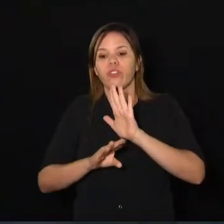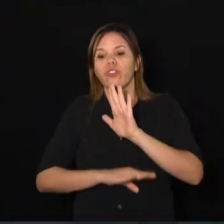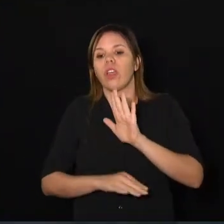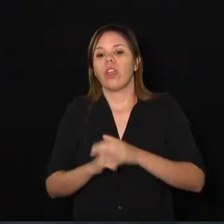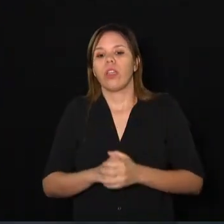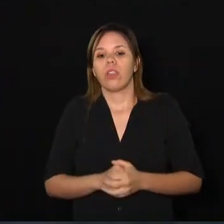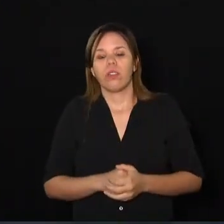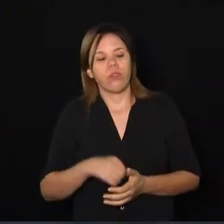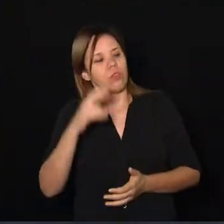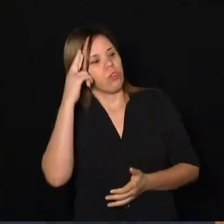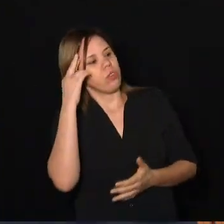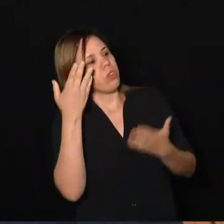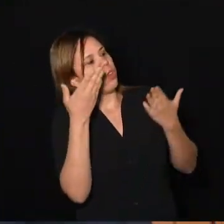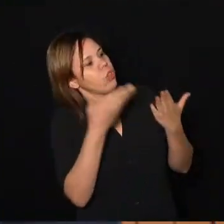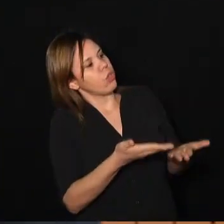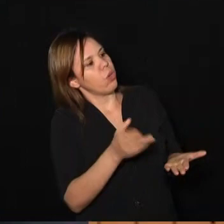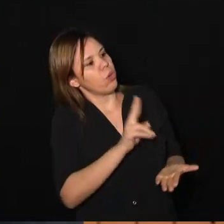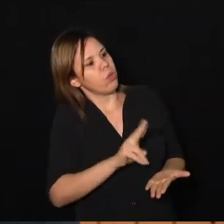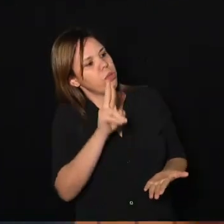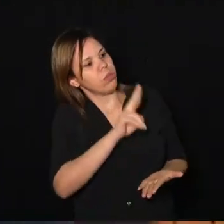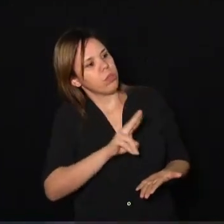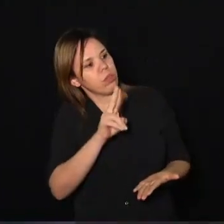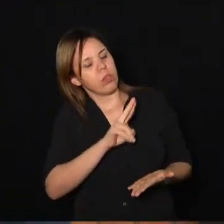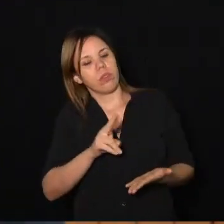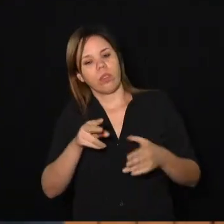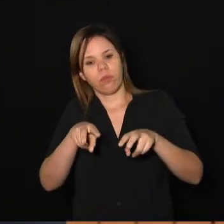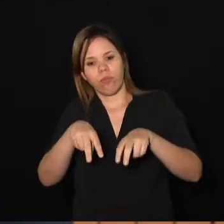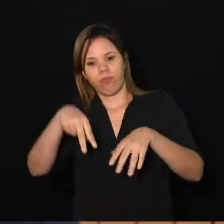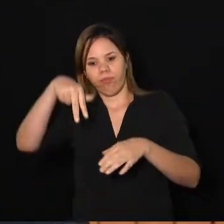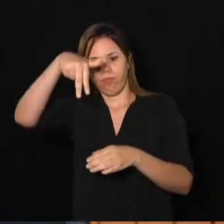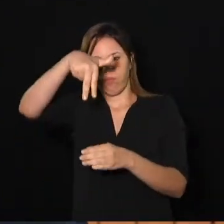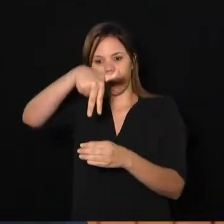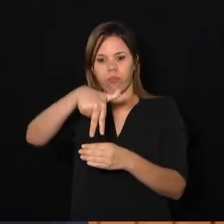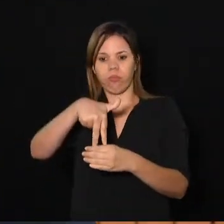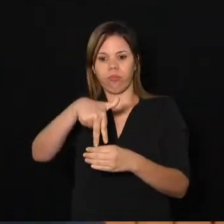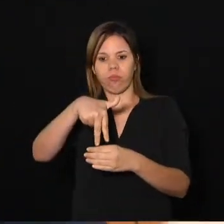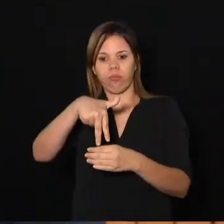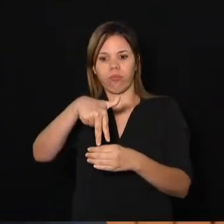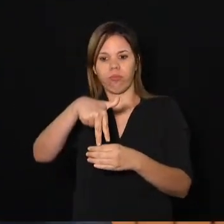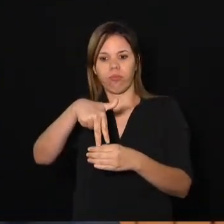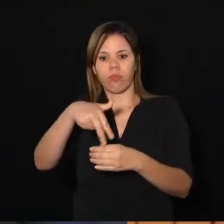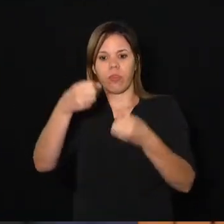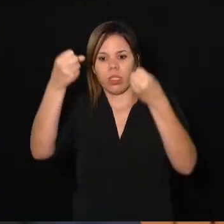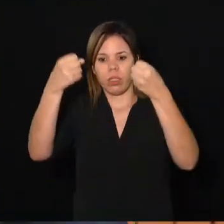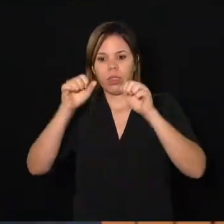Excelência possa fazer uso da nossa tribuna e os crescimentos do seu projeto